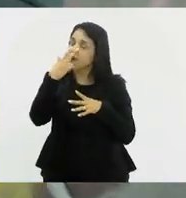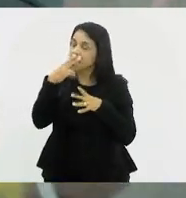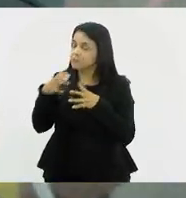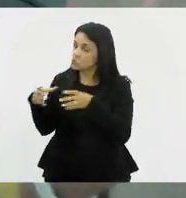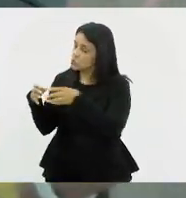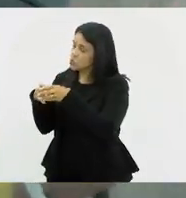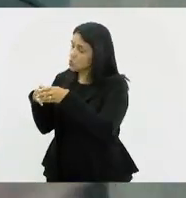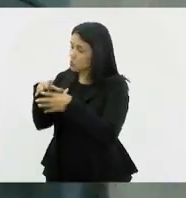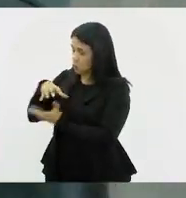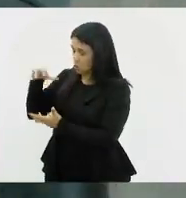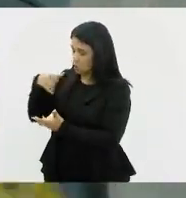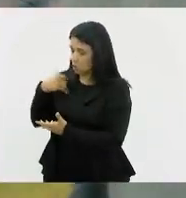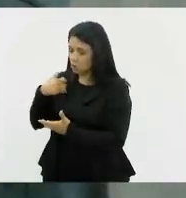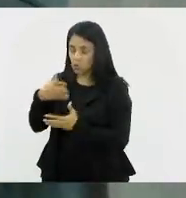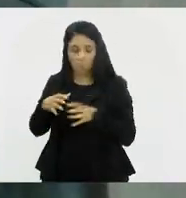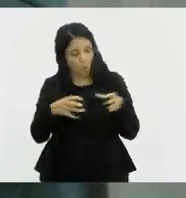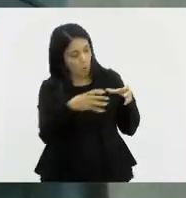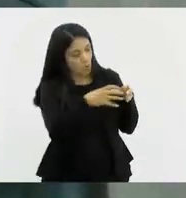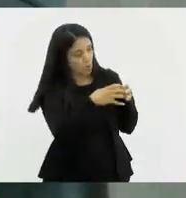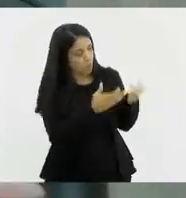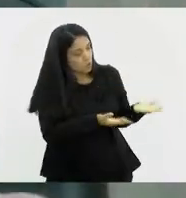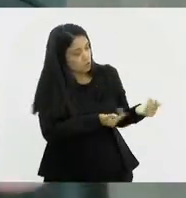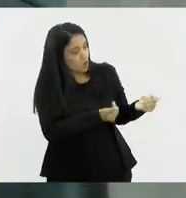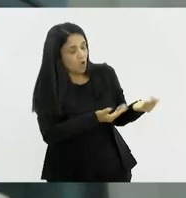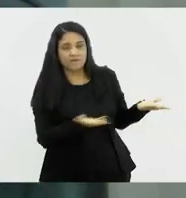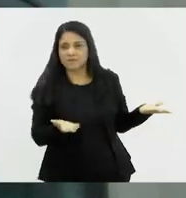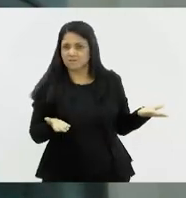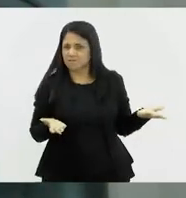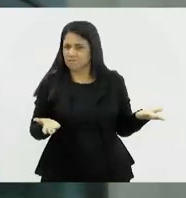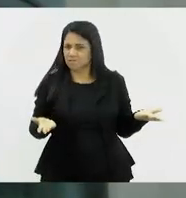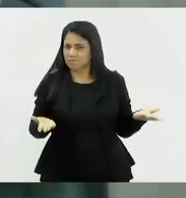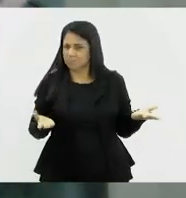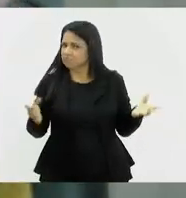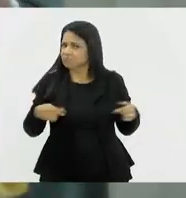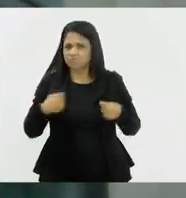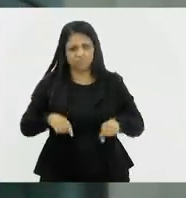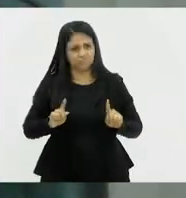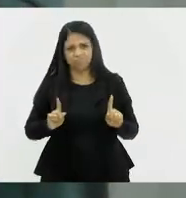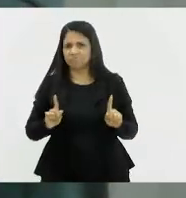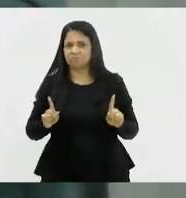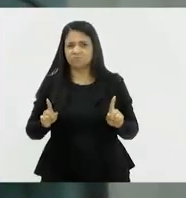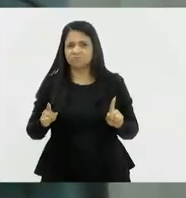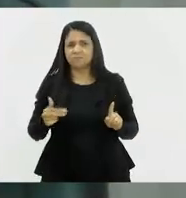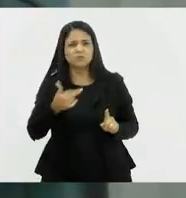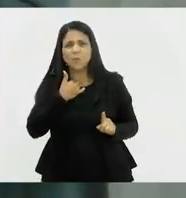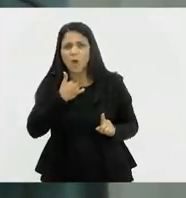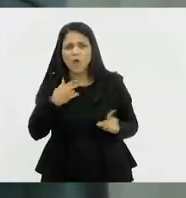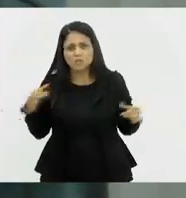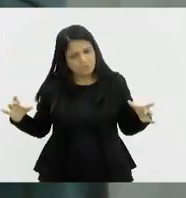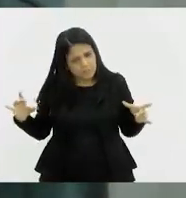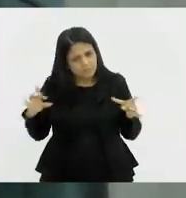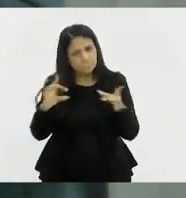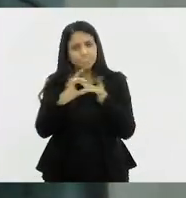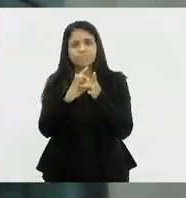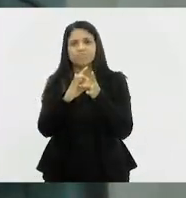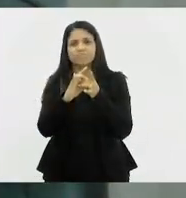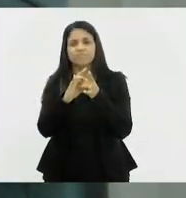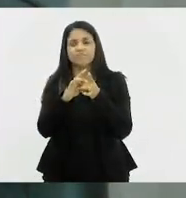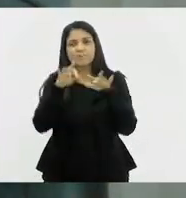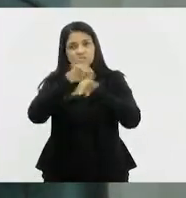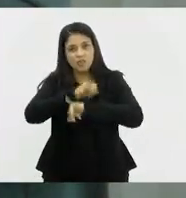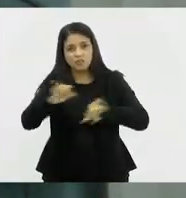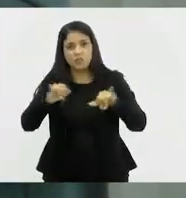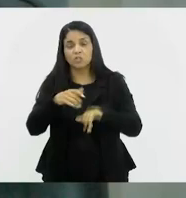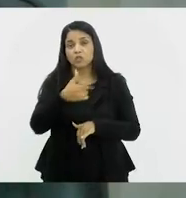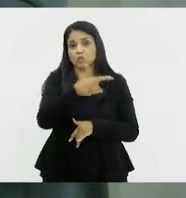cá. Bom, nós estamos crescendo bastante, né? O quantitativo já foi anunciado aqui.